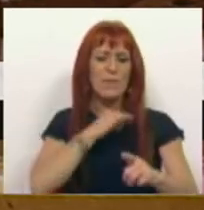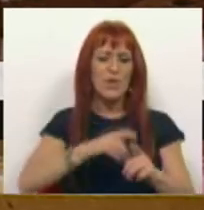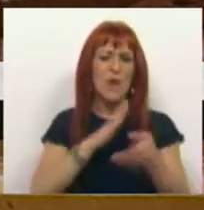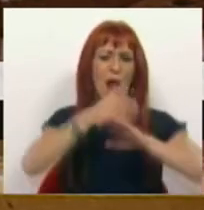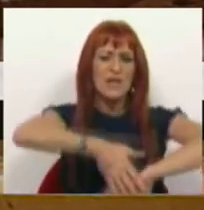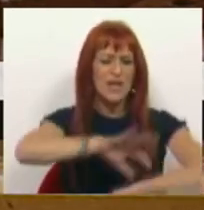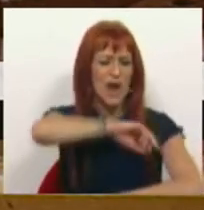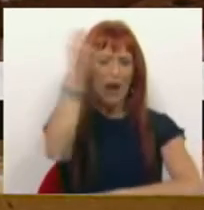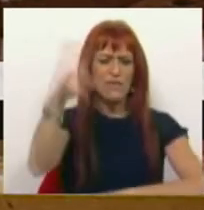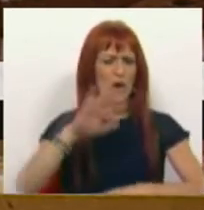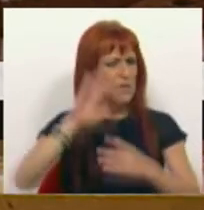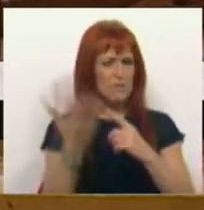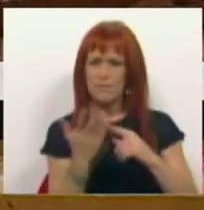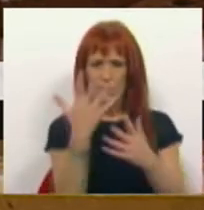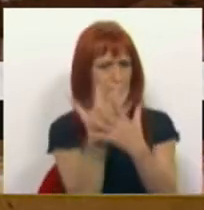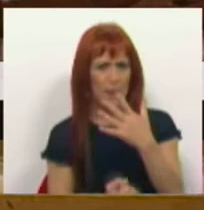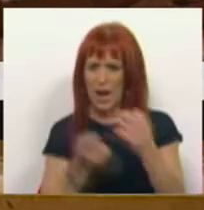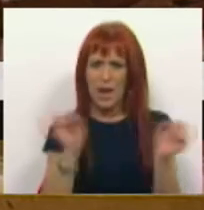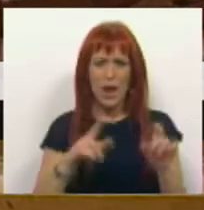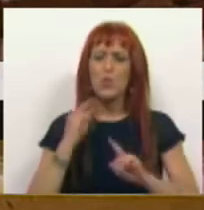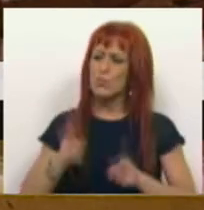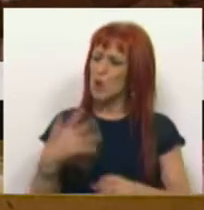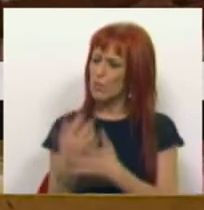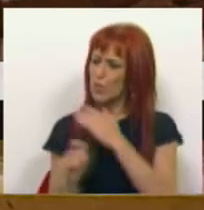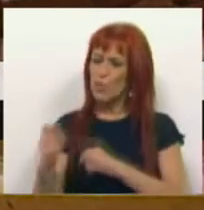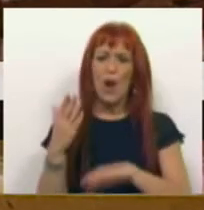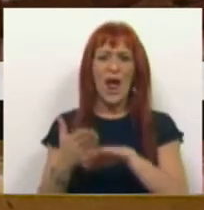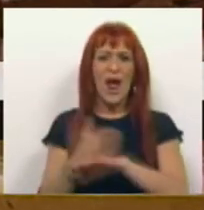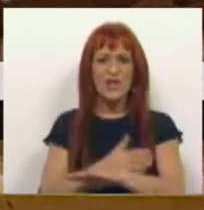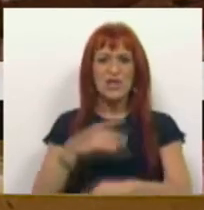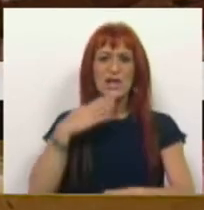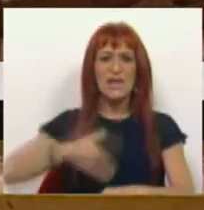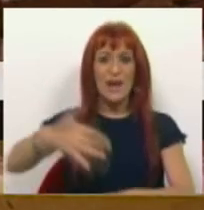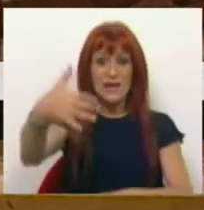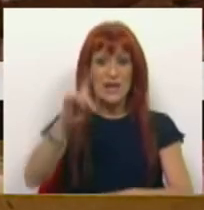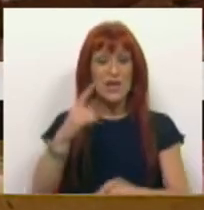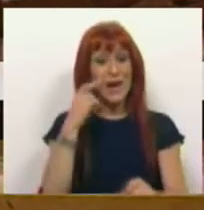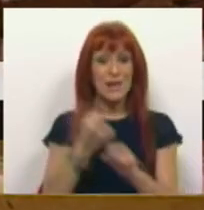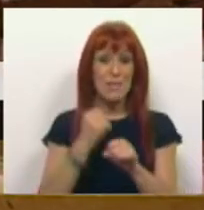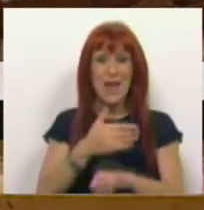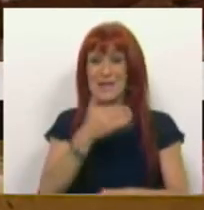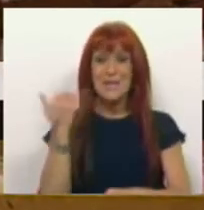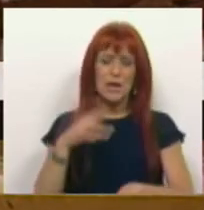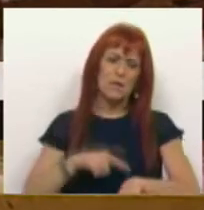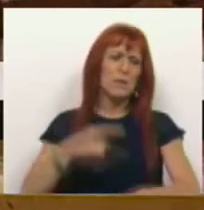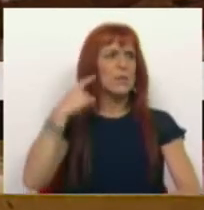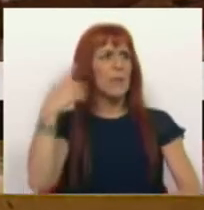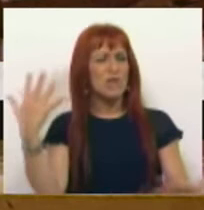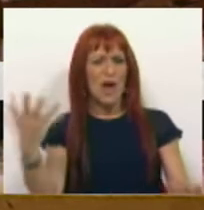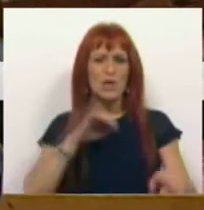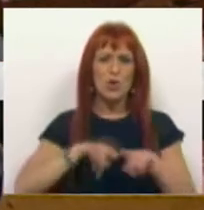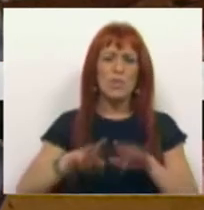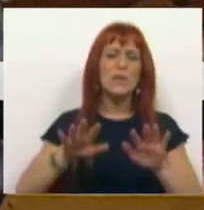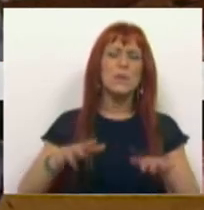o acesso à reforma sem penalizações para quem começou a descontar antes dos 16 anos. Quem trabalha desde tão cedo tem que ser